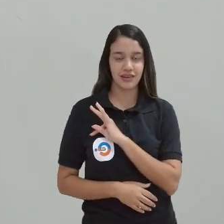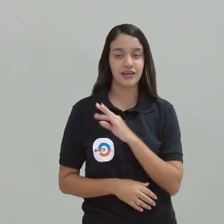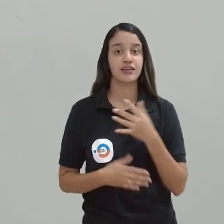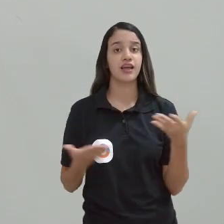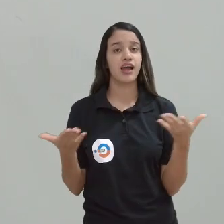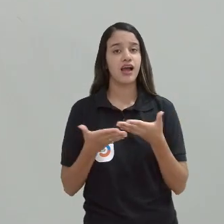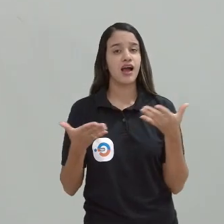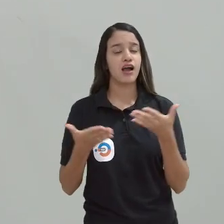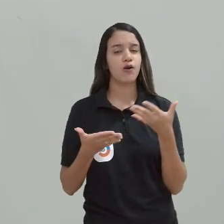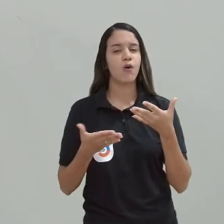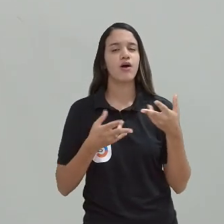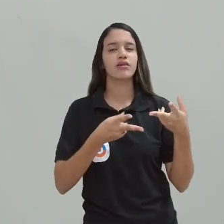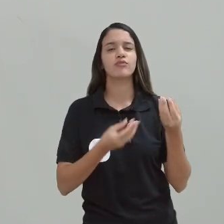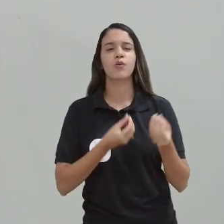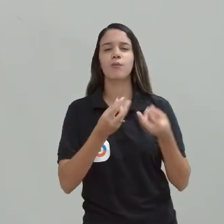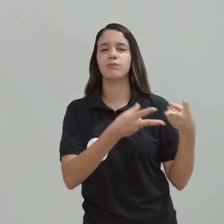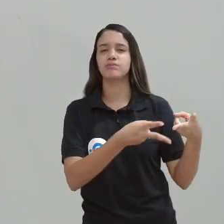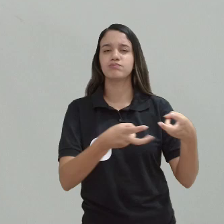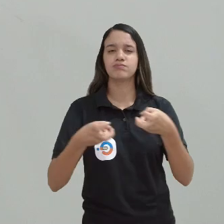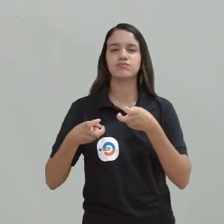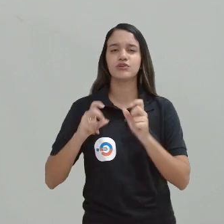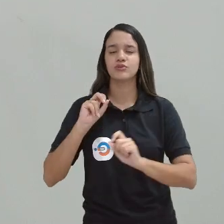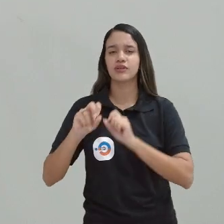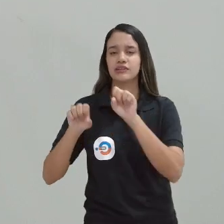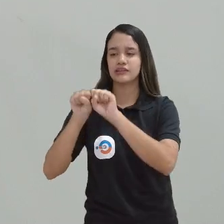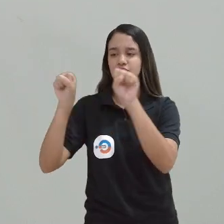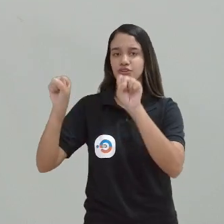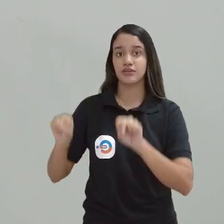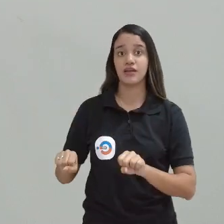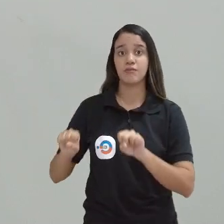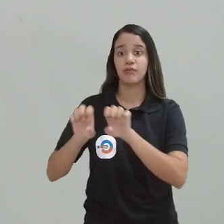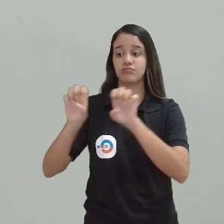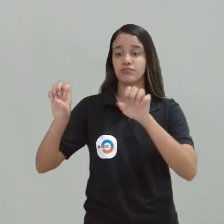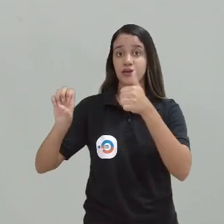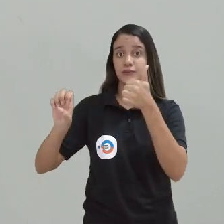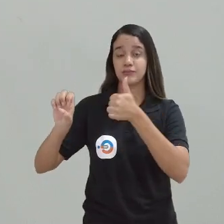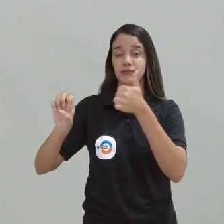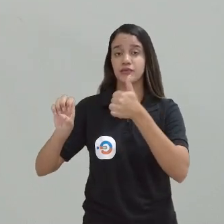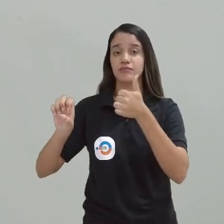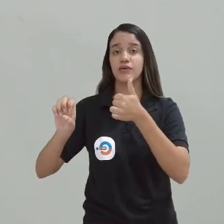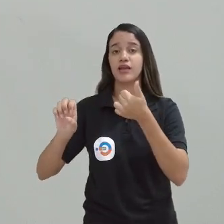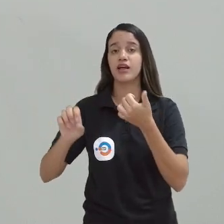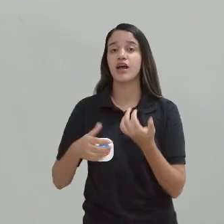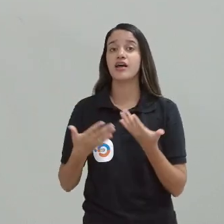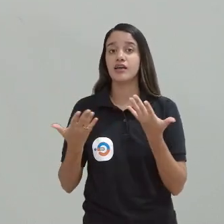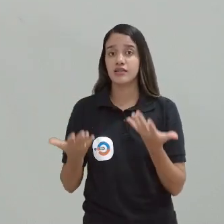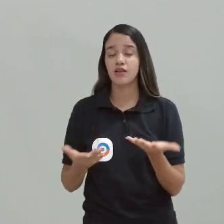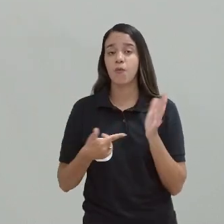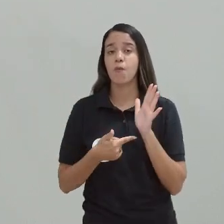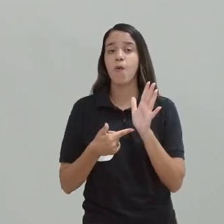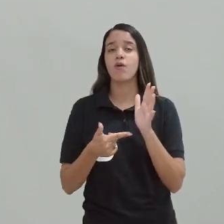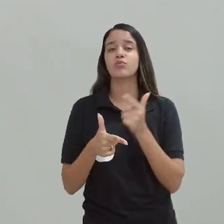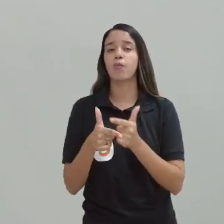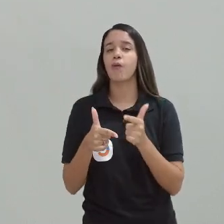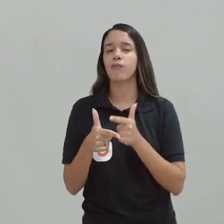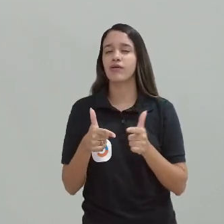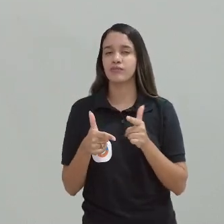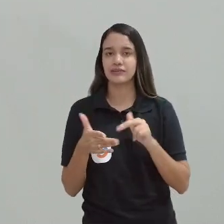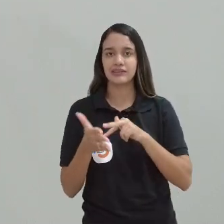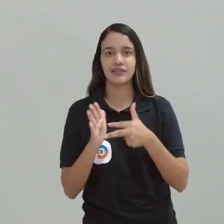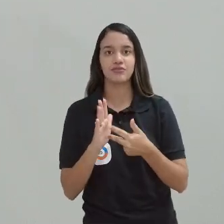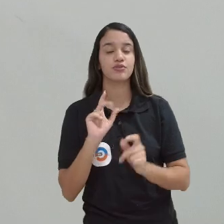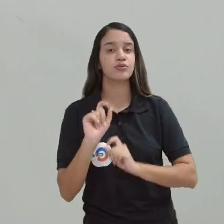vai ver agora como identificar um sistema de equações de primeiro grau que expresse um problema. Ou seja, a gente vai